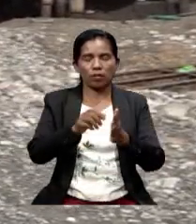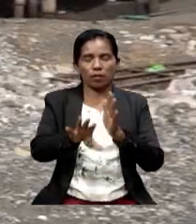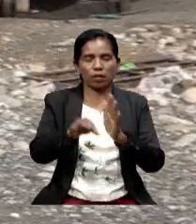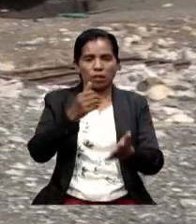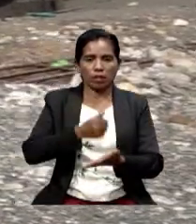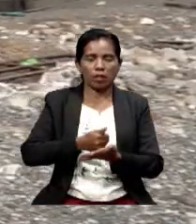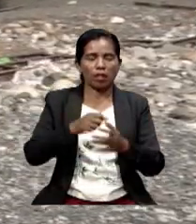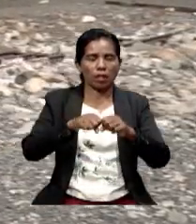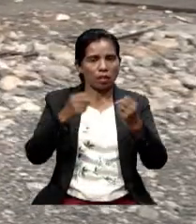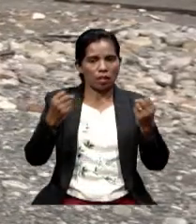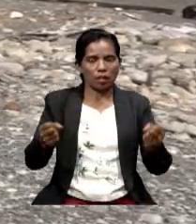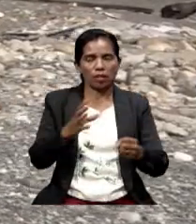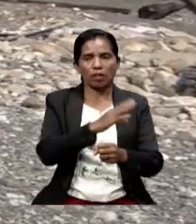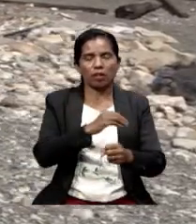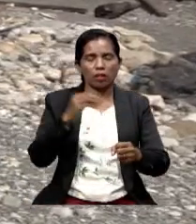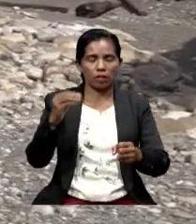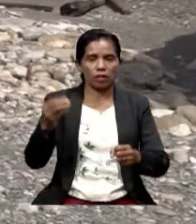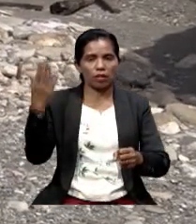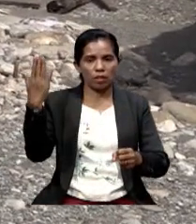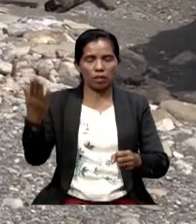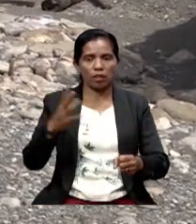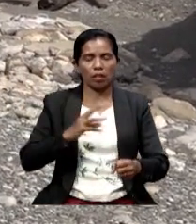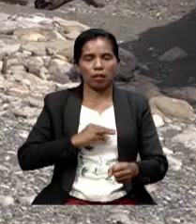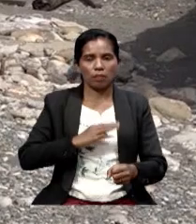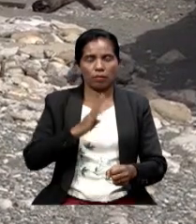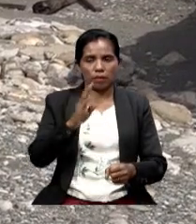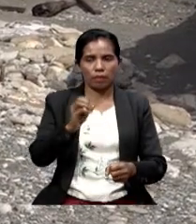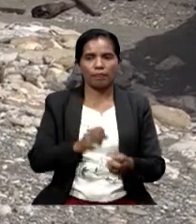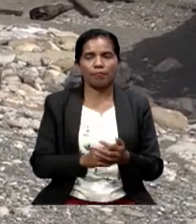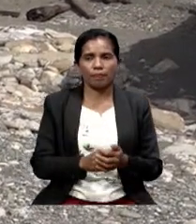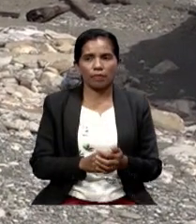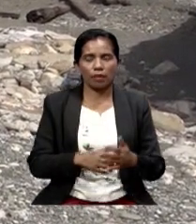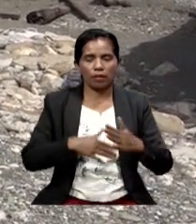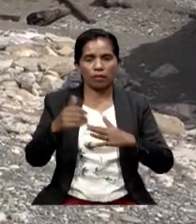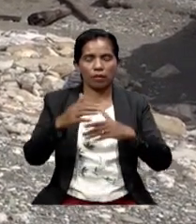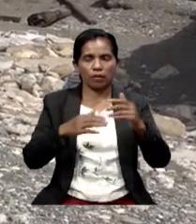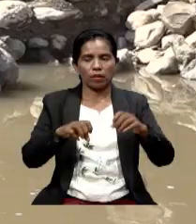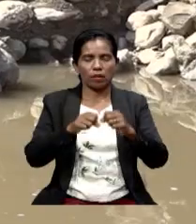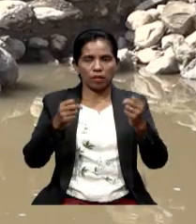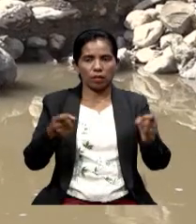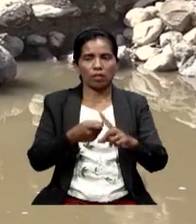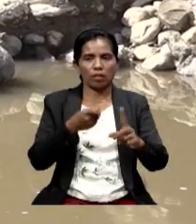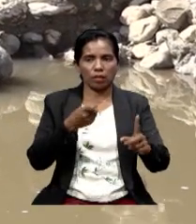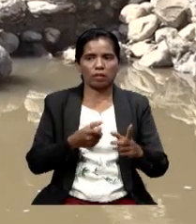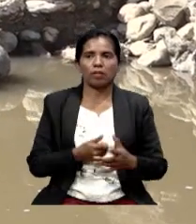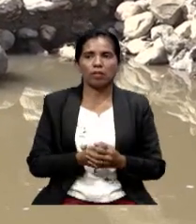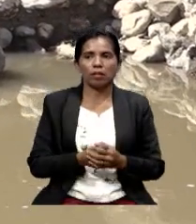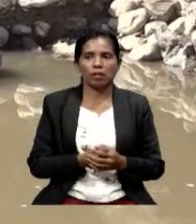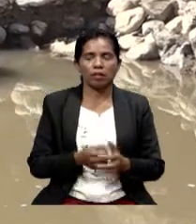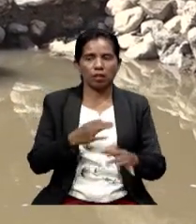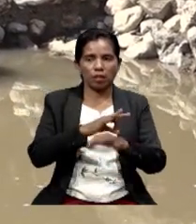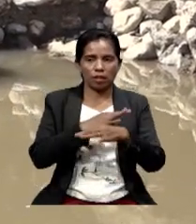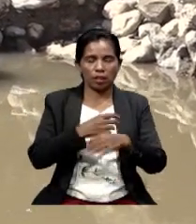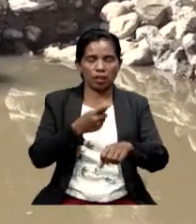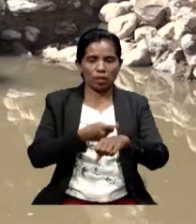estragos, Sussa inundação e Racosta Sol. Infraestrutura Sirnebe heta nestrago susi inundação finalize ne, se hadia e a